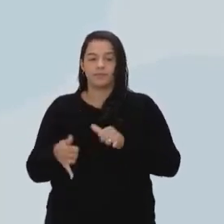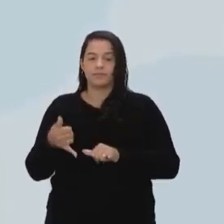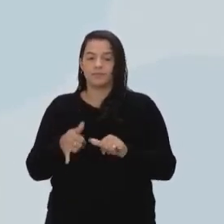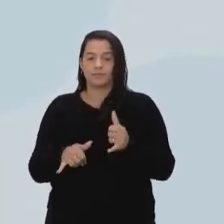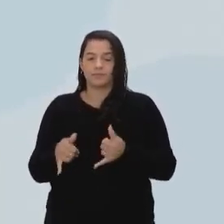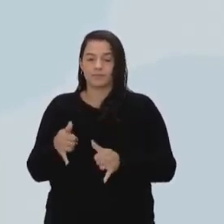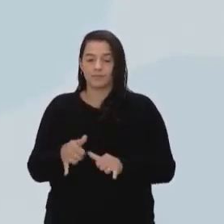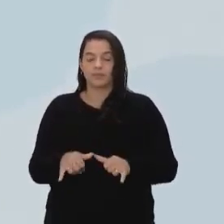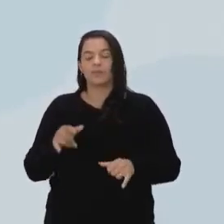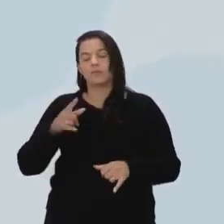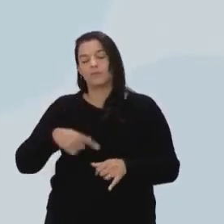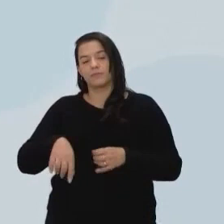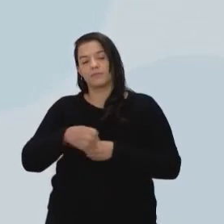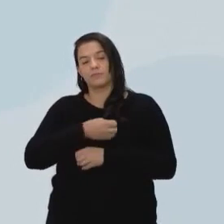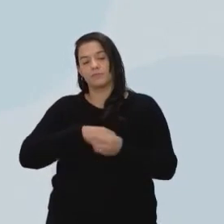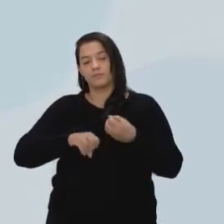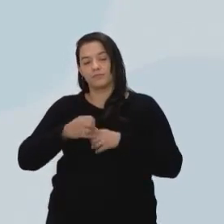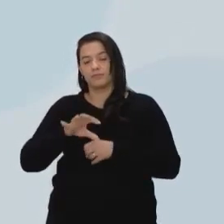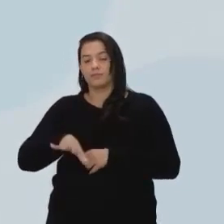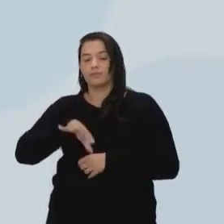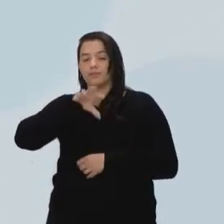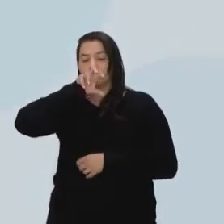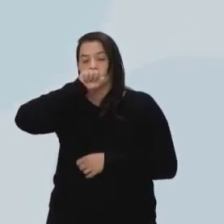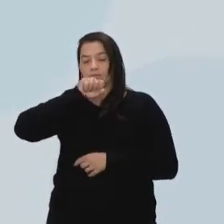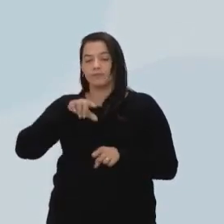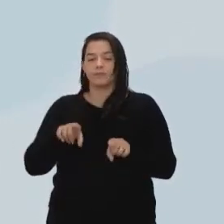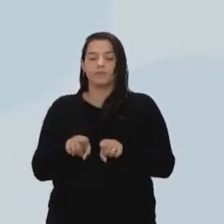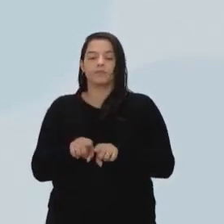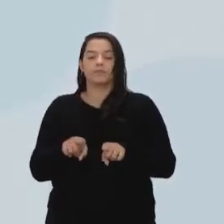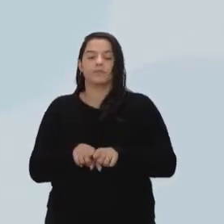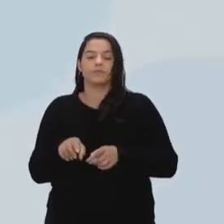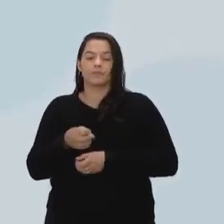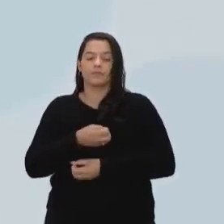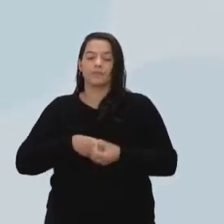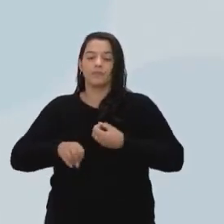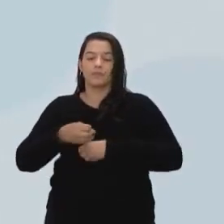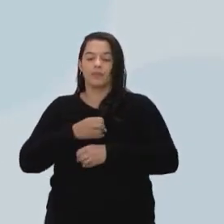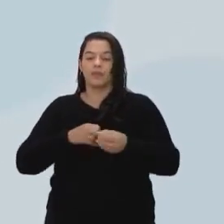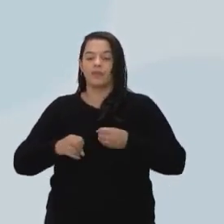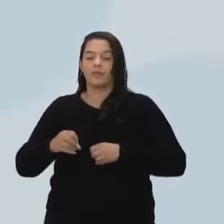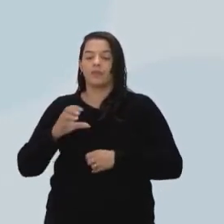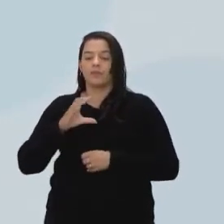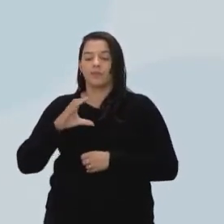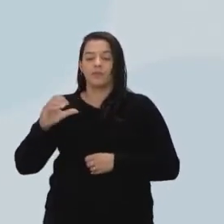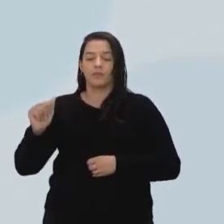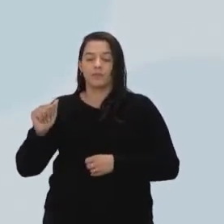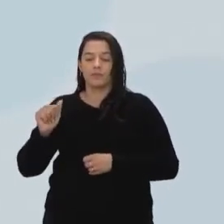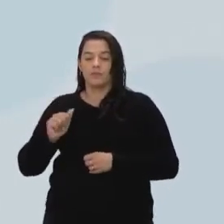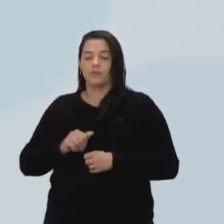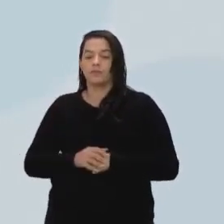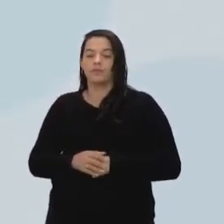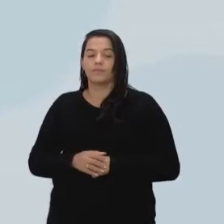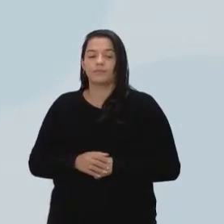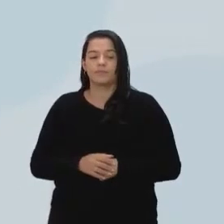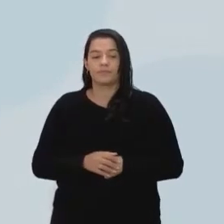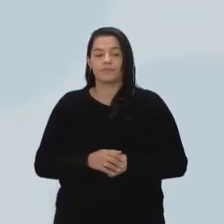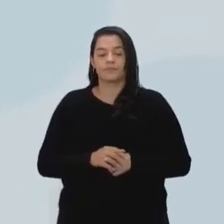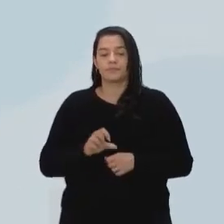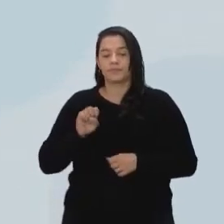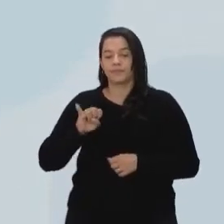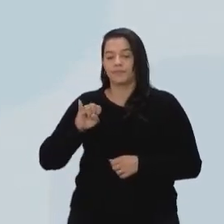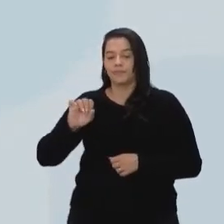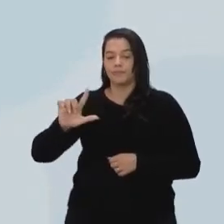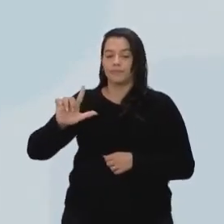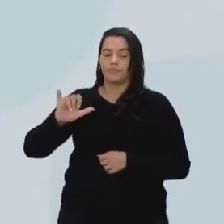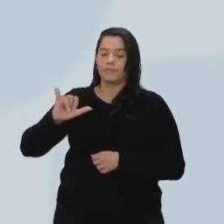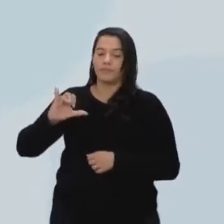entre os átomos do oxigênio e os átomos o átomo do silício, né? Que